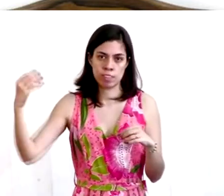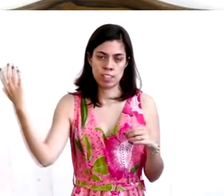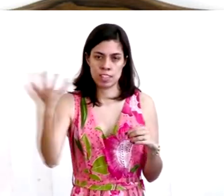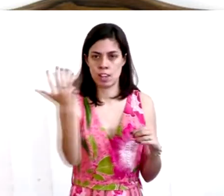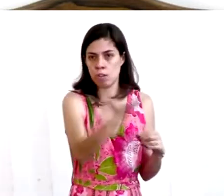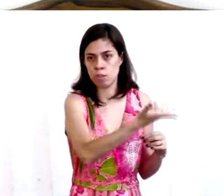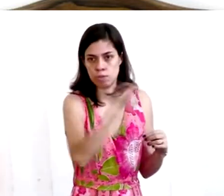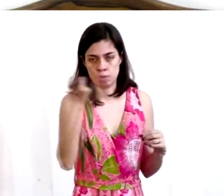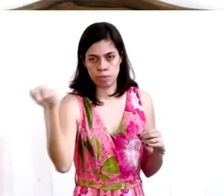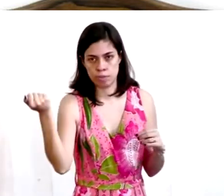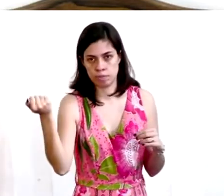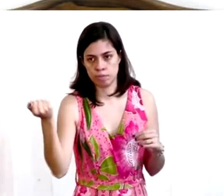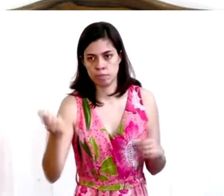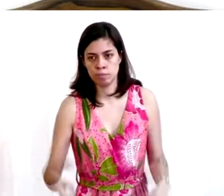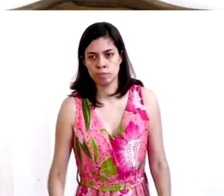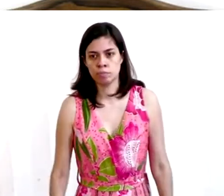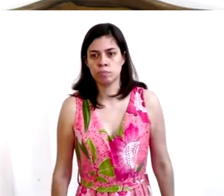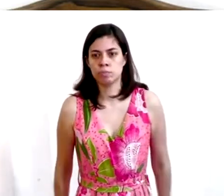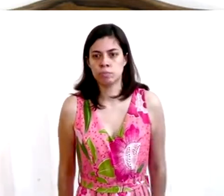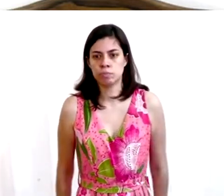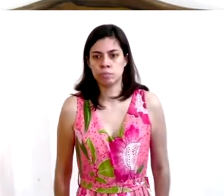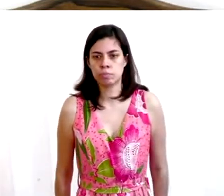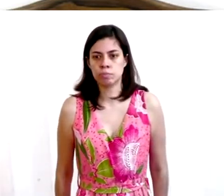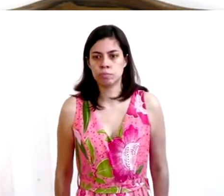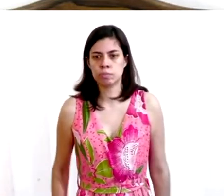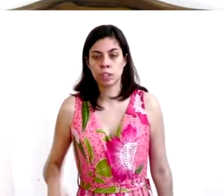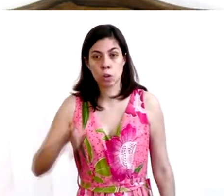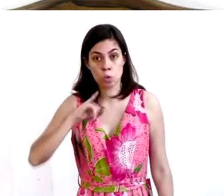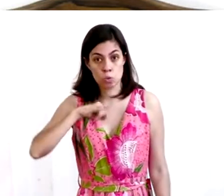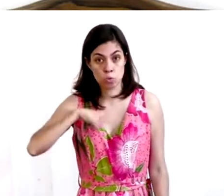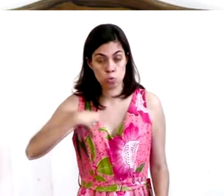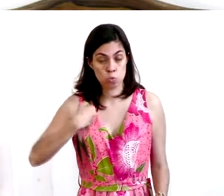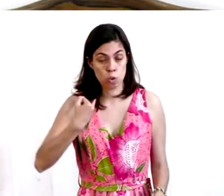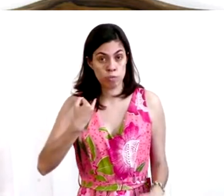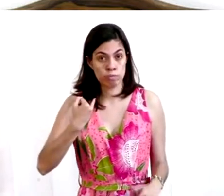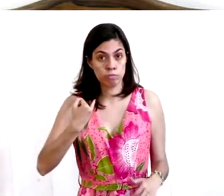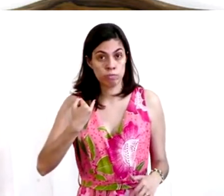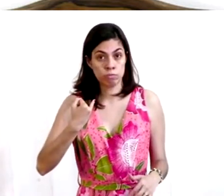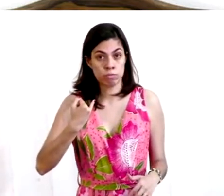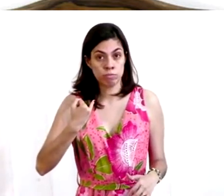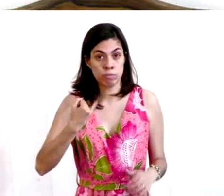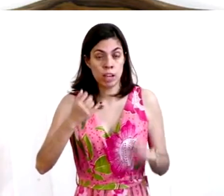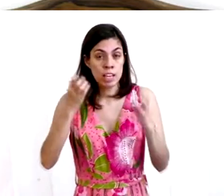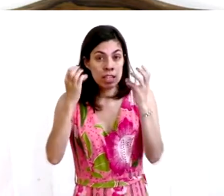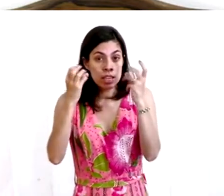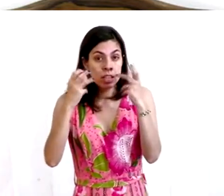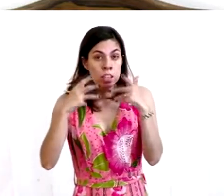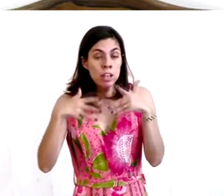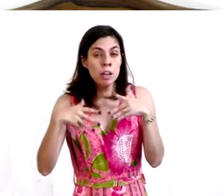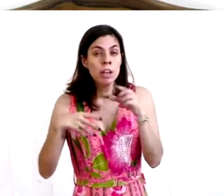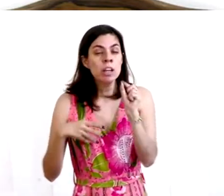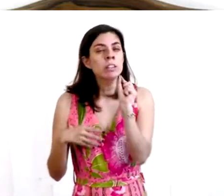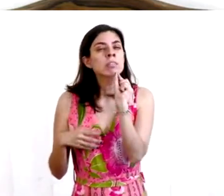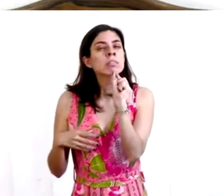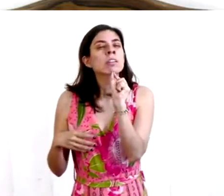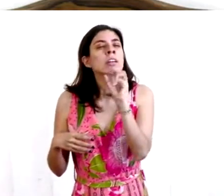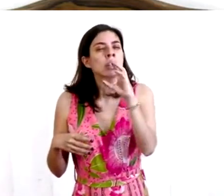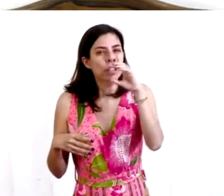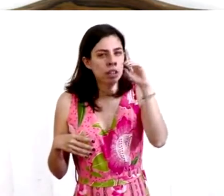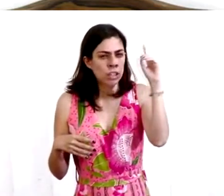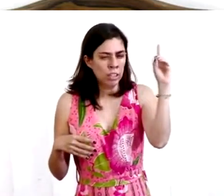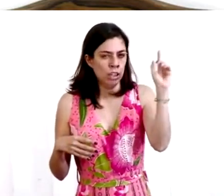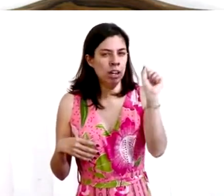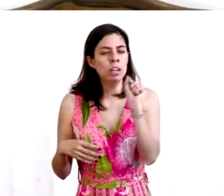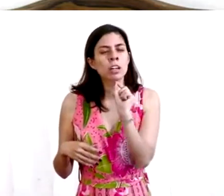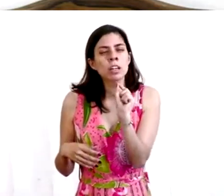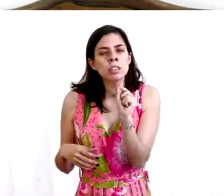João faz um tratado teológico. O Evangelho de João é lindíssimo, é belíssimo, e todos